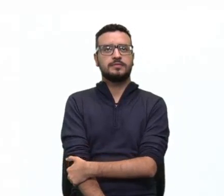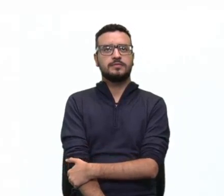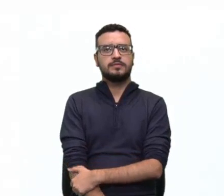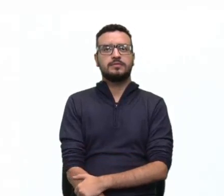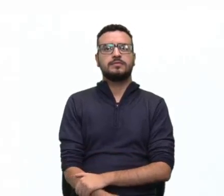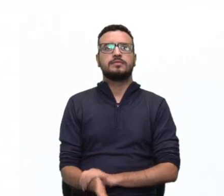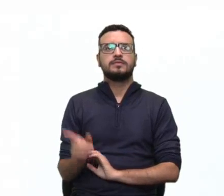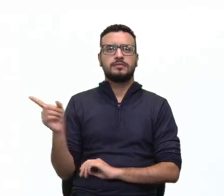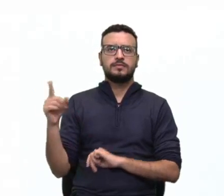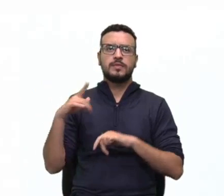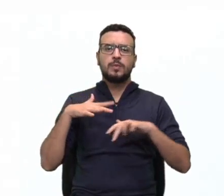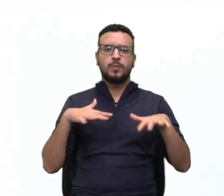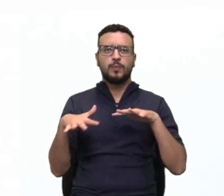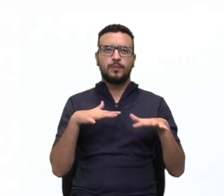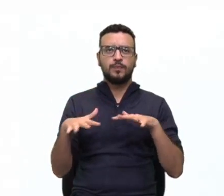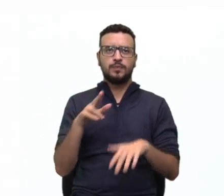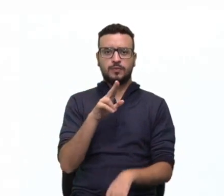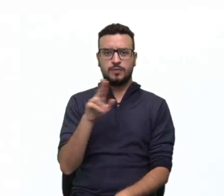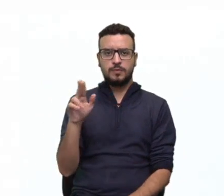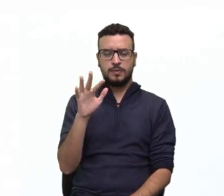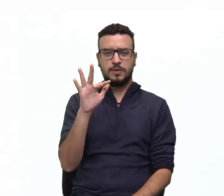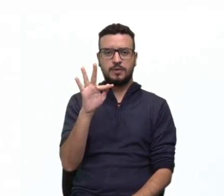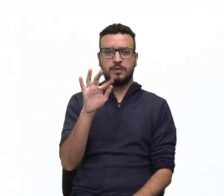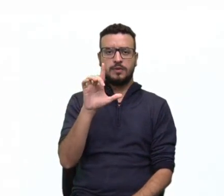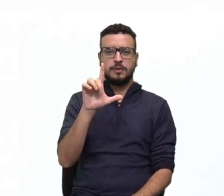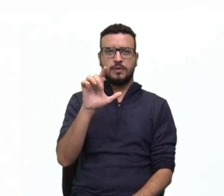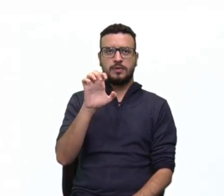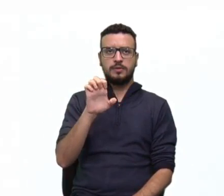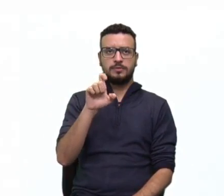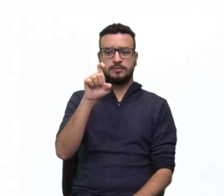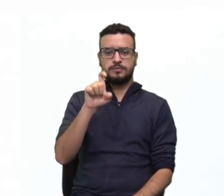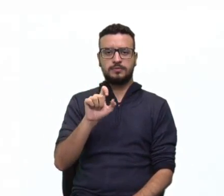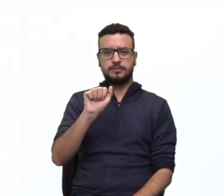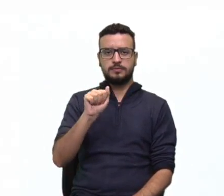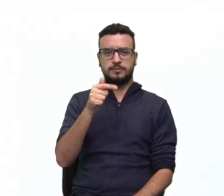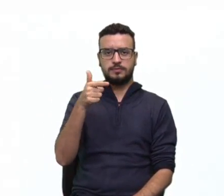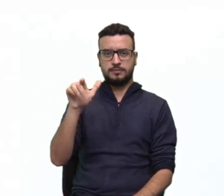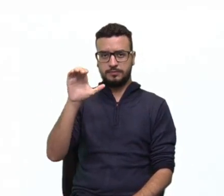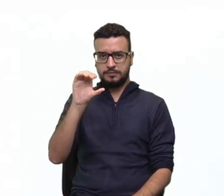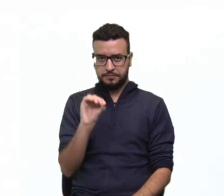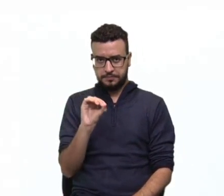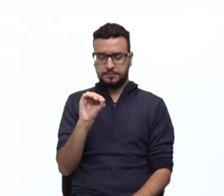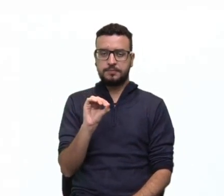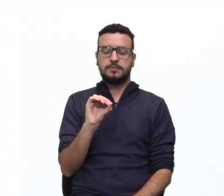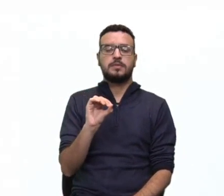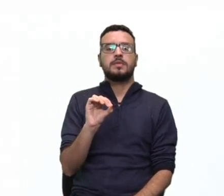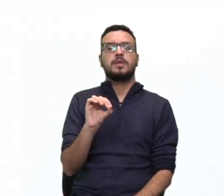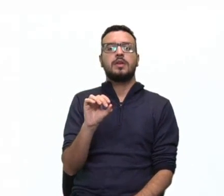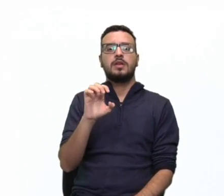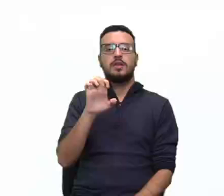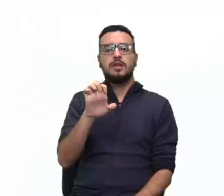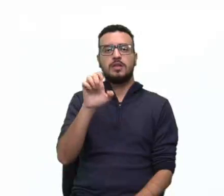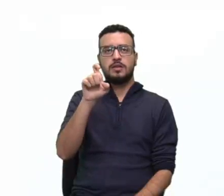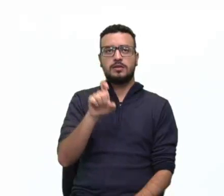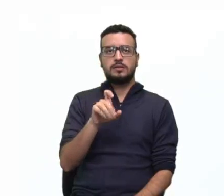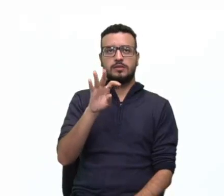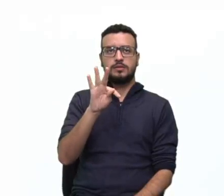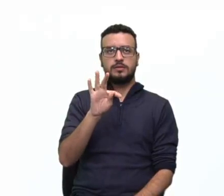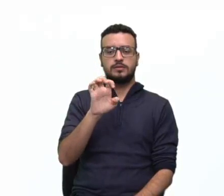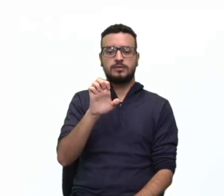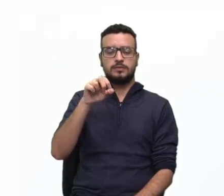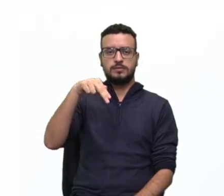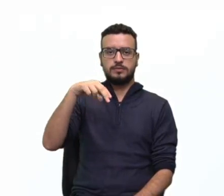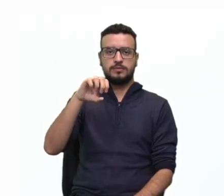Esse aí é o movimento de flexão e extensão. Você concorda que quando eu faço uma